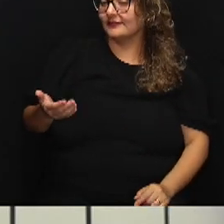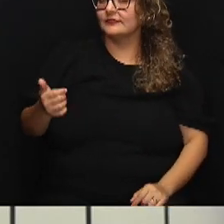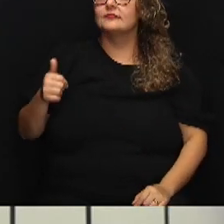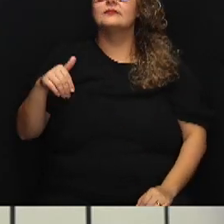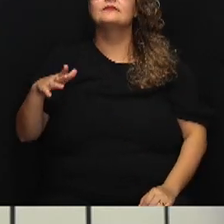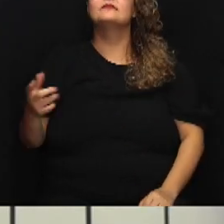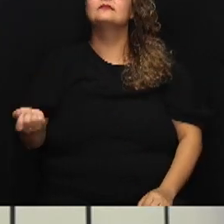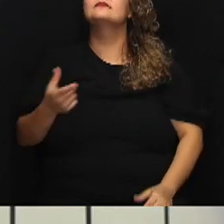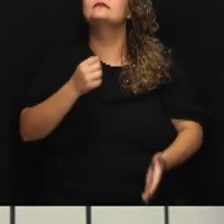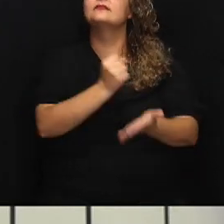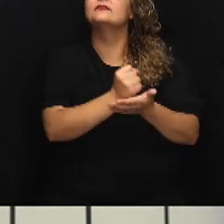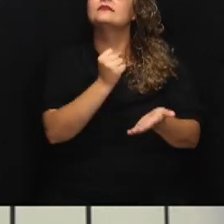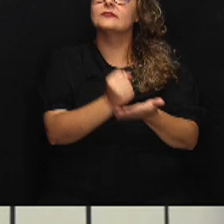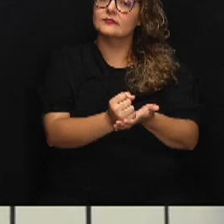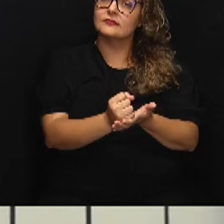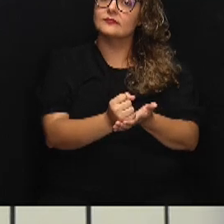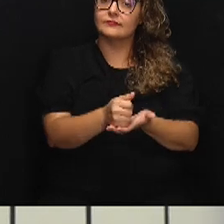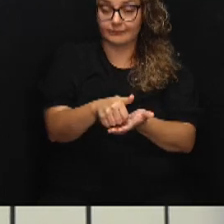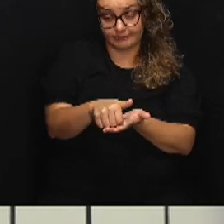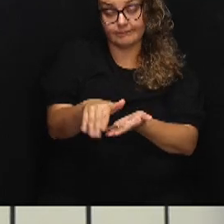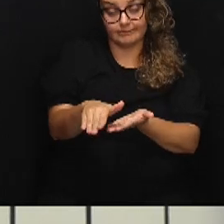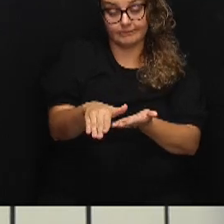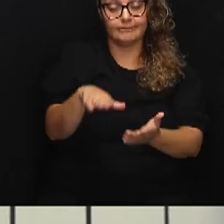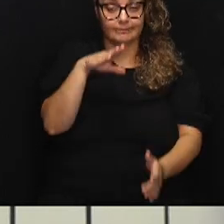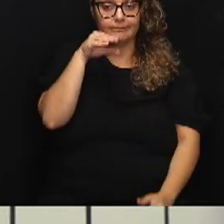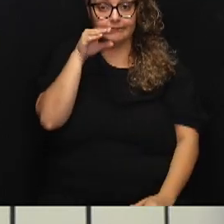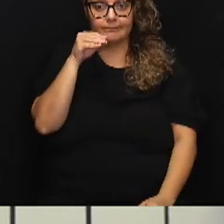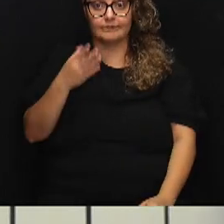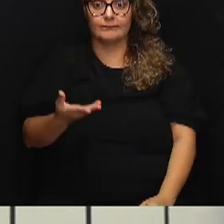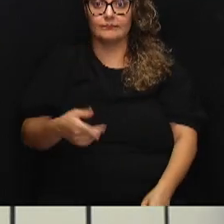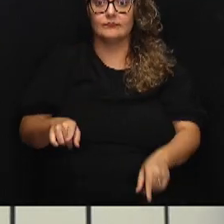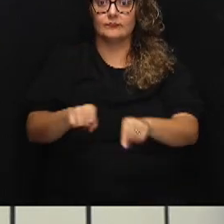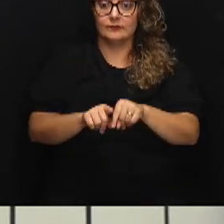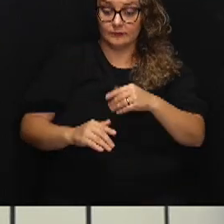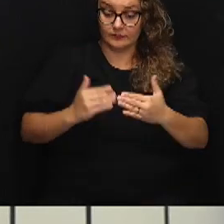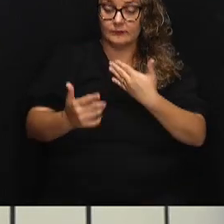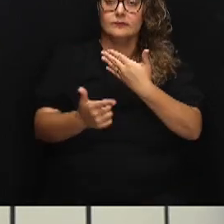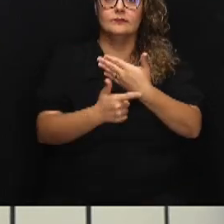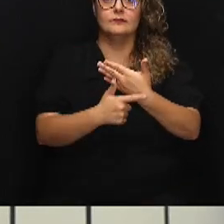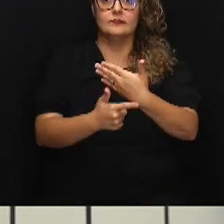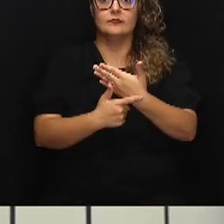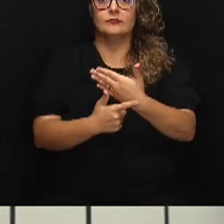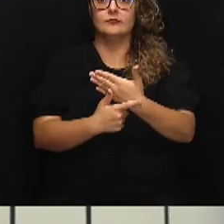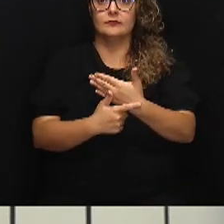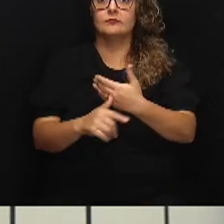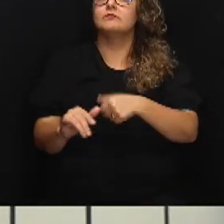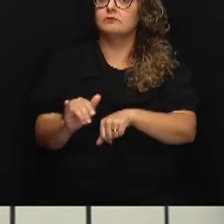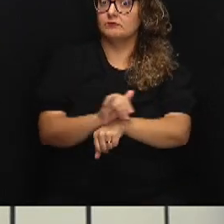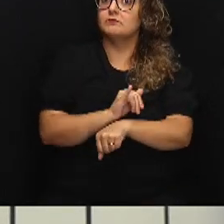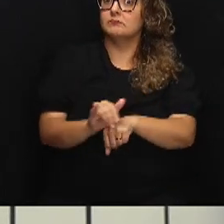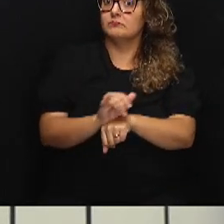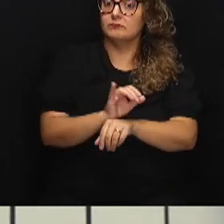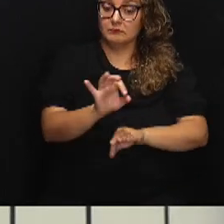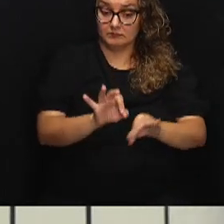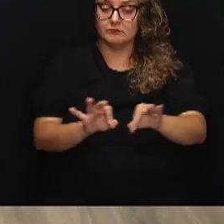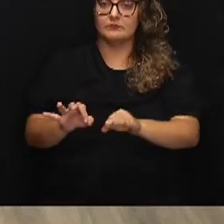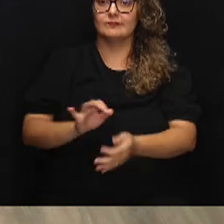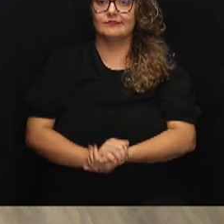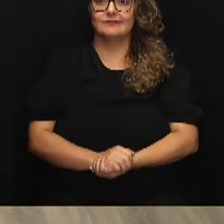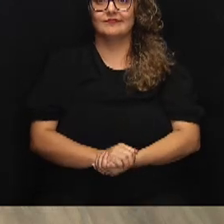da contratação e da demissão de colaboradores, desempenham um papel estratégico nas